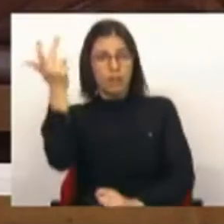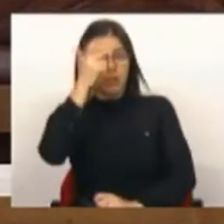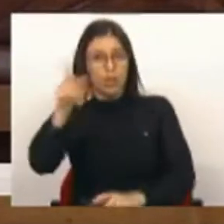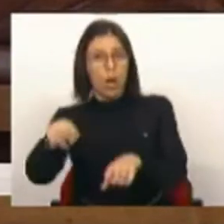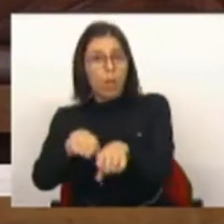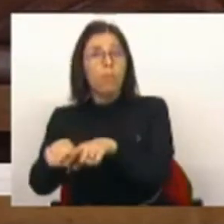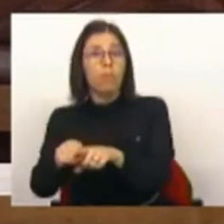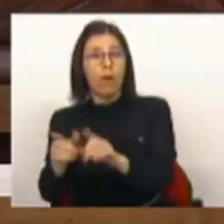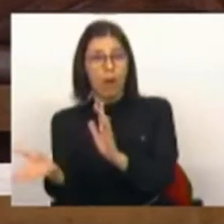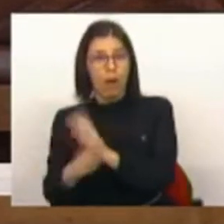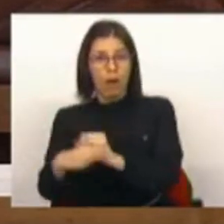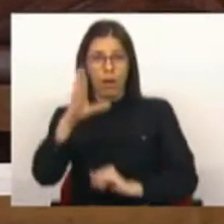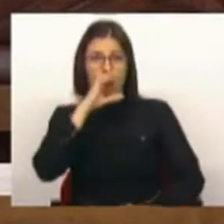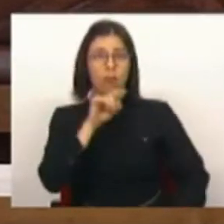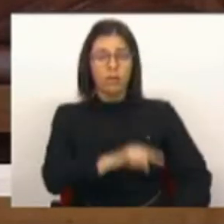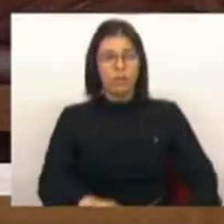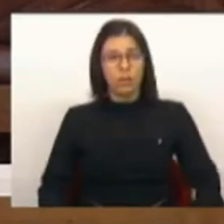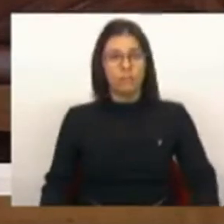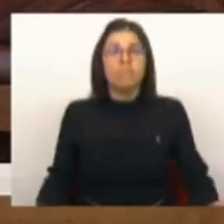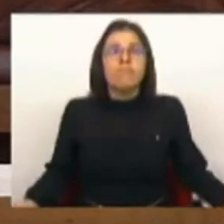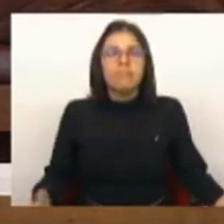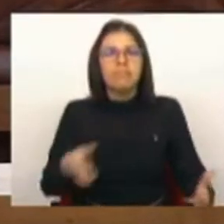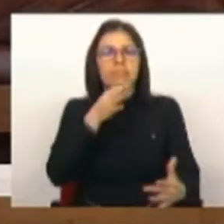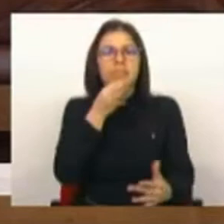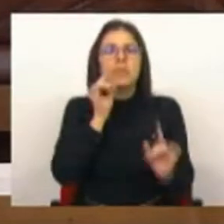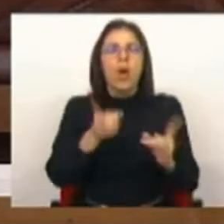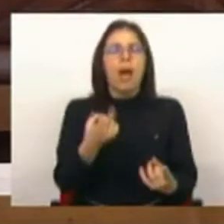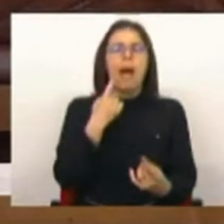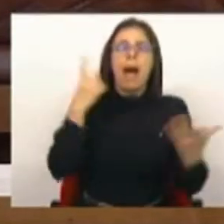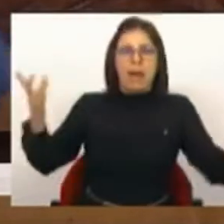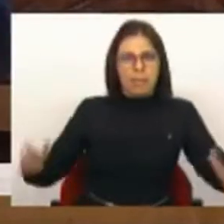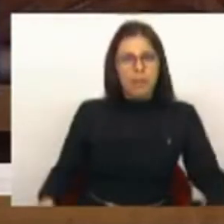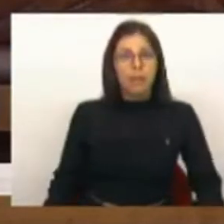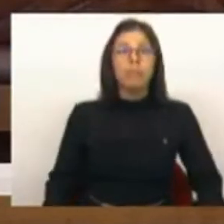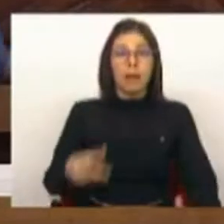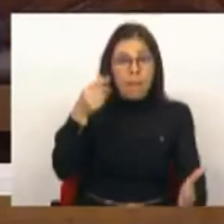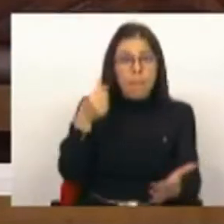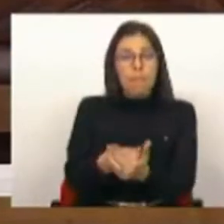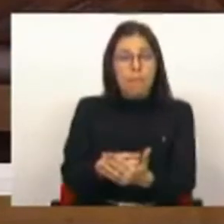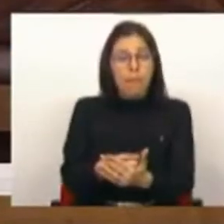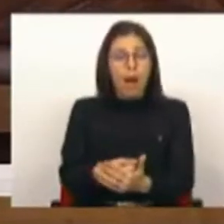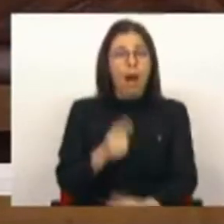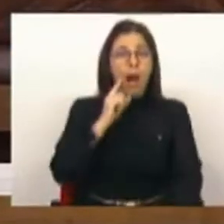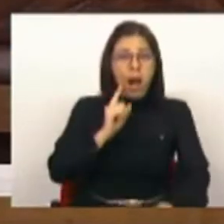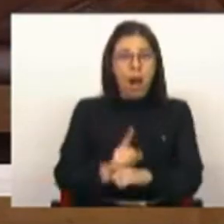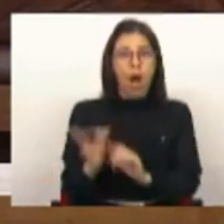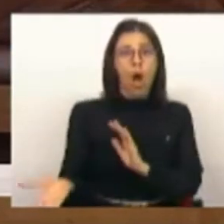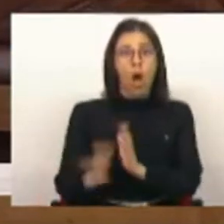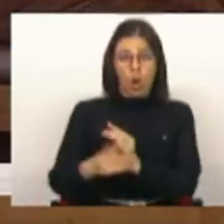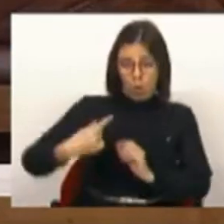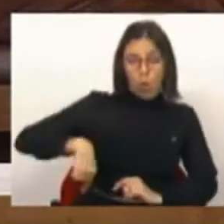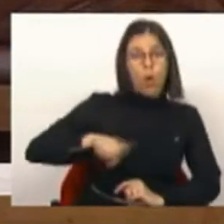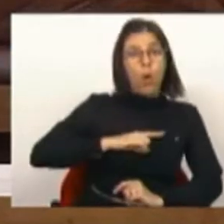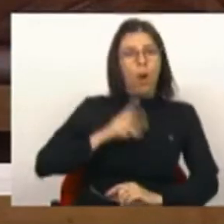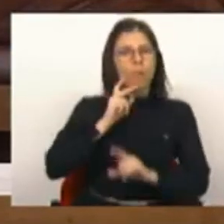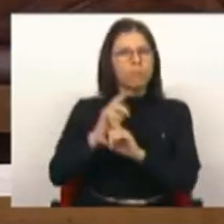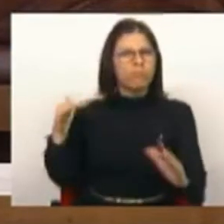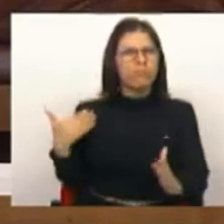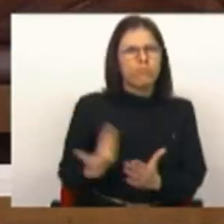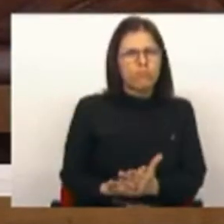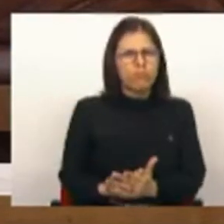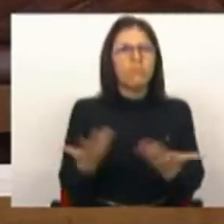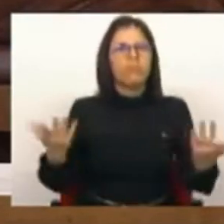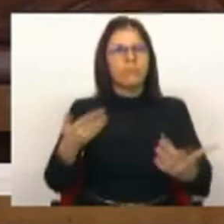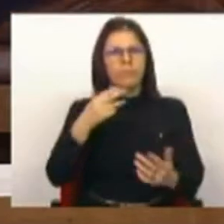a políticos que roubaram o Estado? Como podemos falar de abril a pagar àqueles que nos roubaram nos últimos anos,